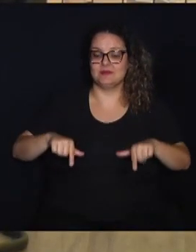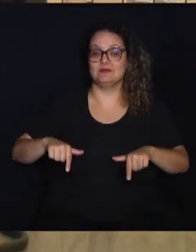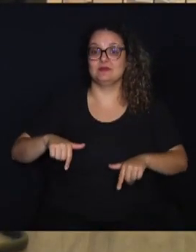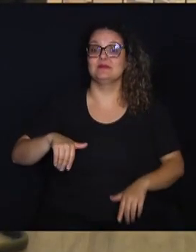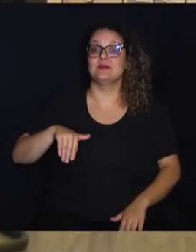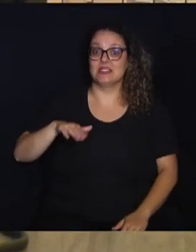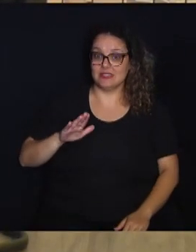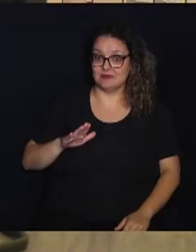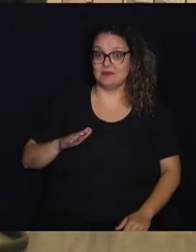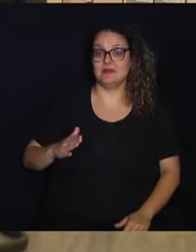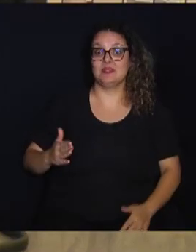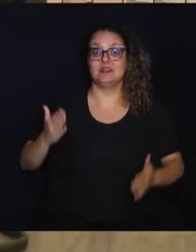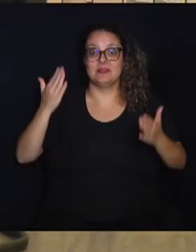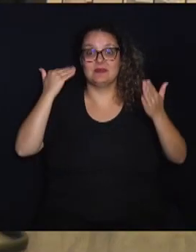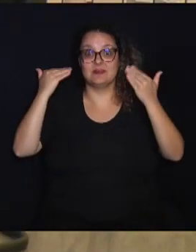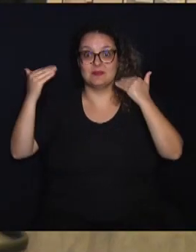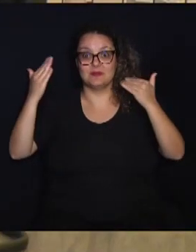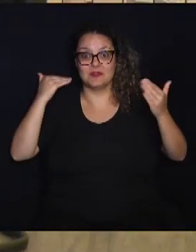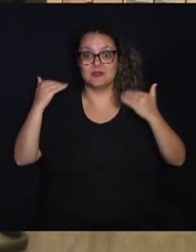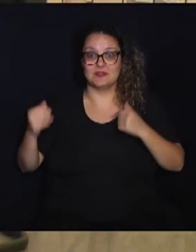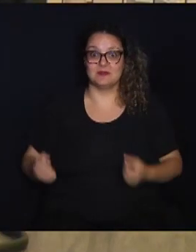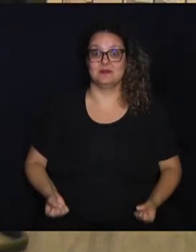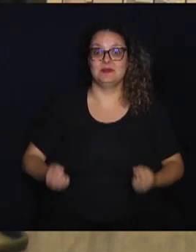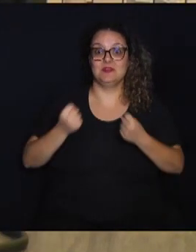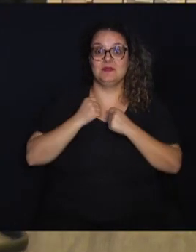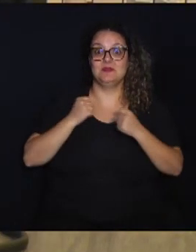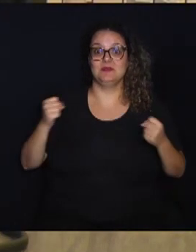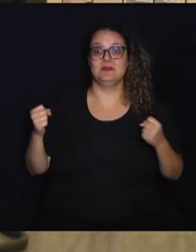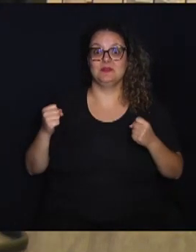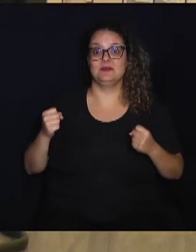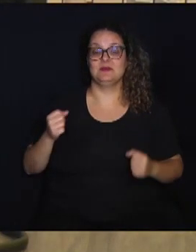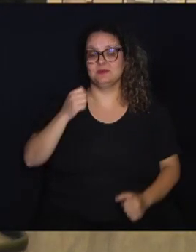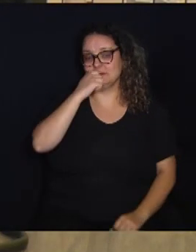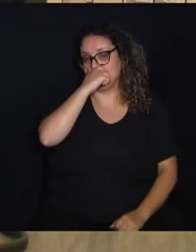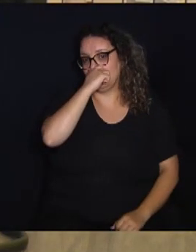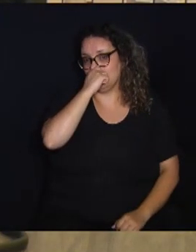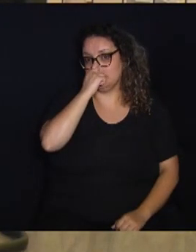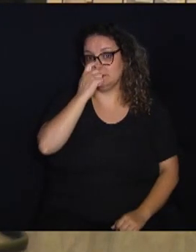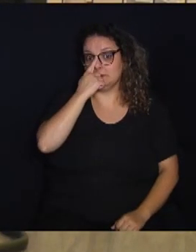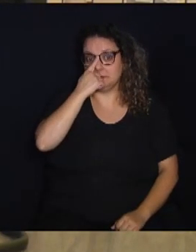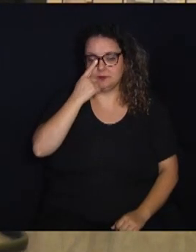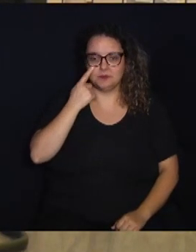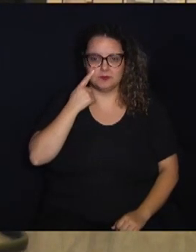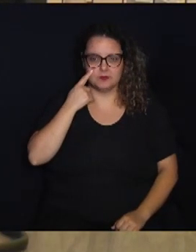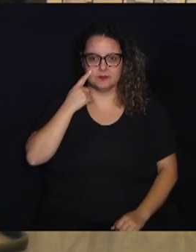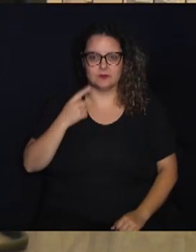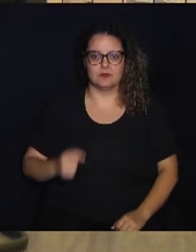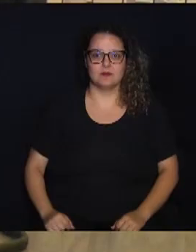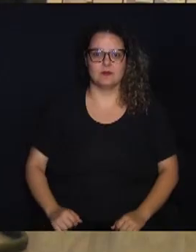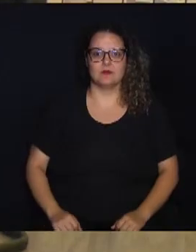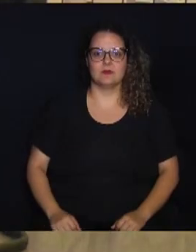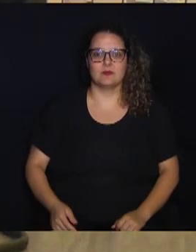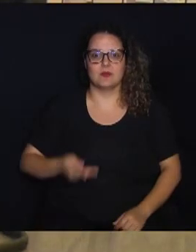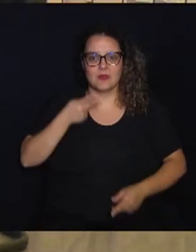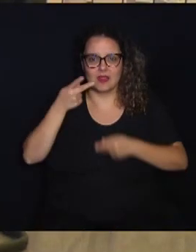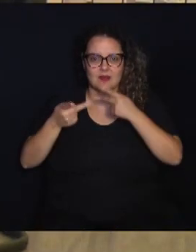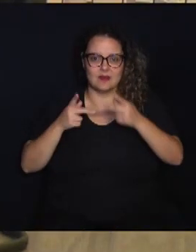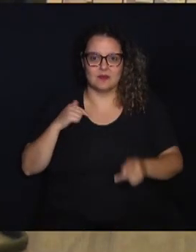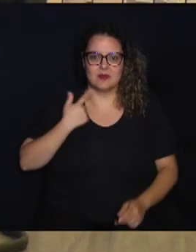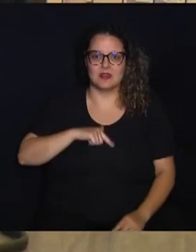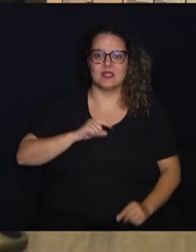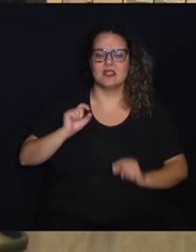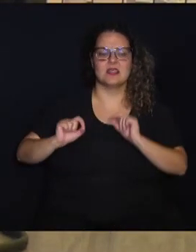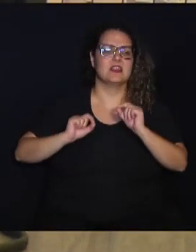mais populares para quem decide fazer uma atividade física. E olha, ela que vai trazer para a gente quem que está fazendo